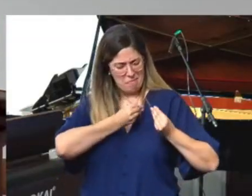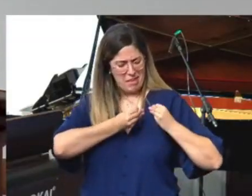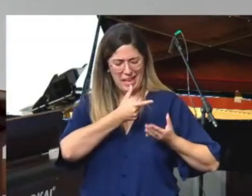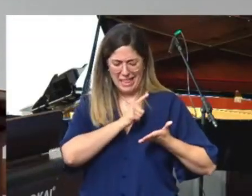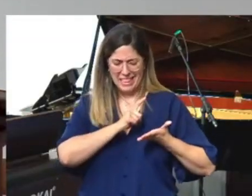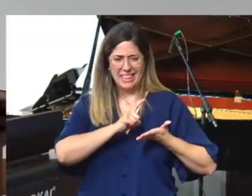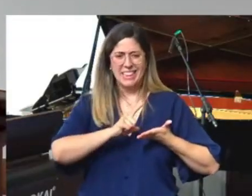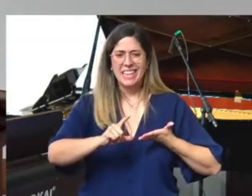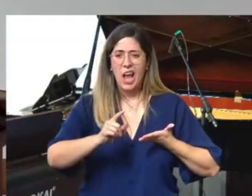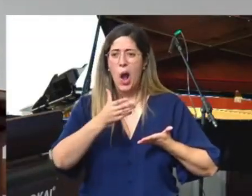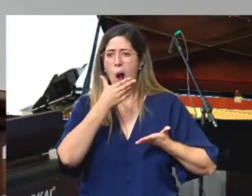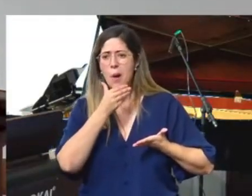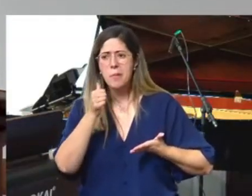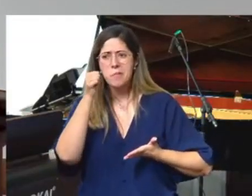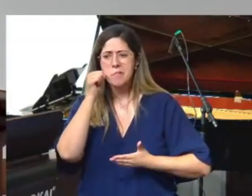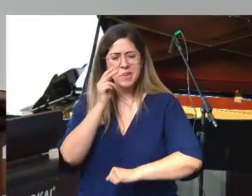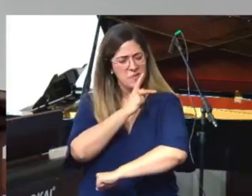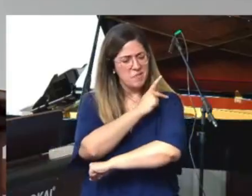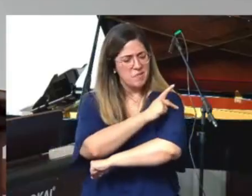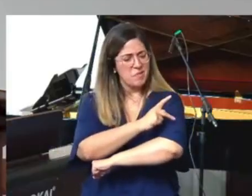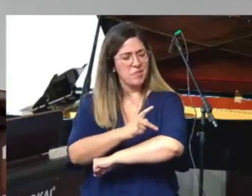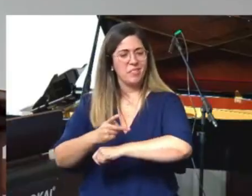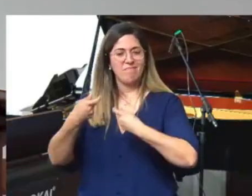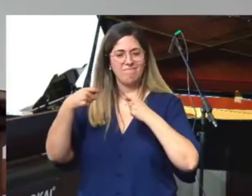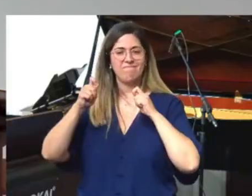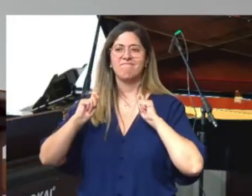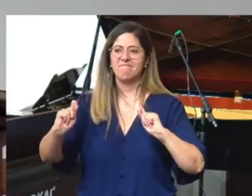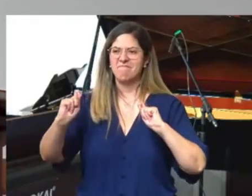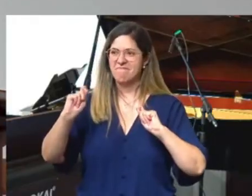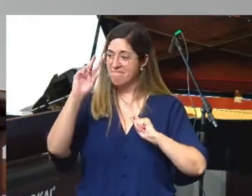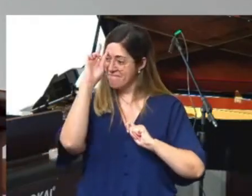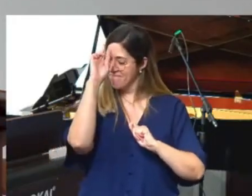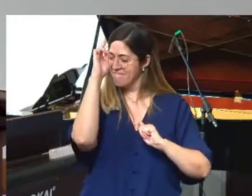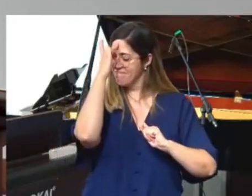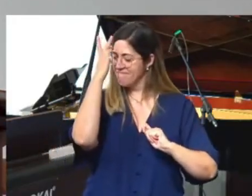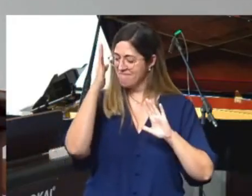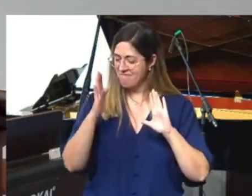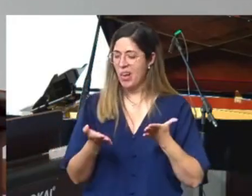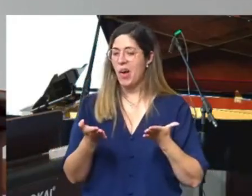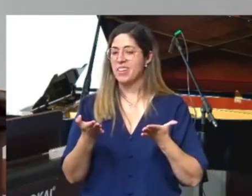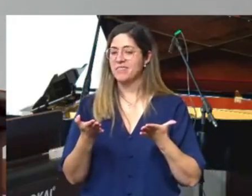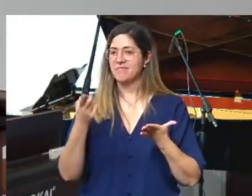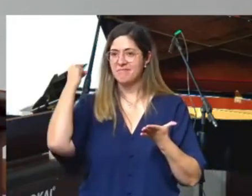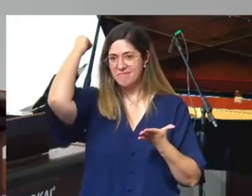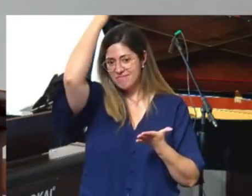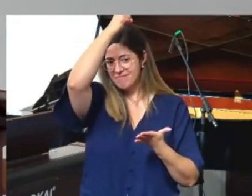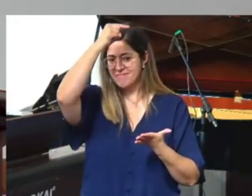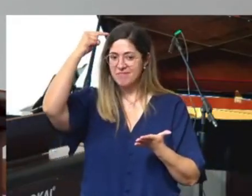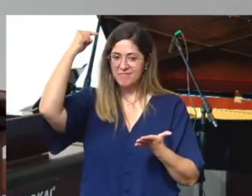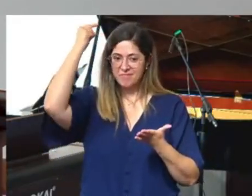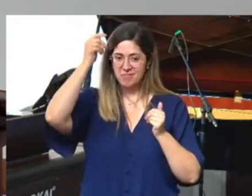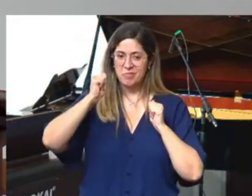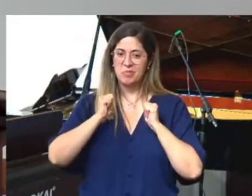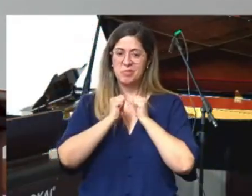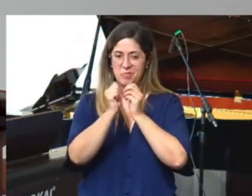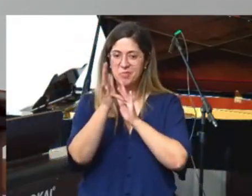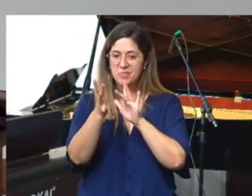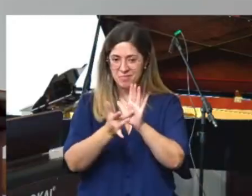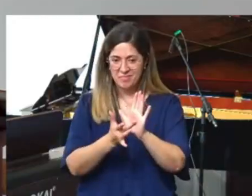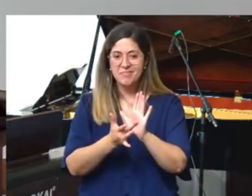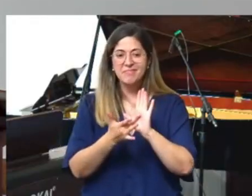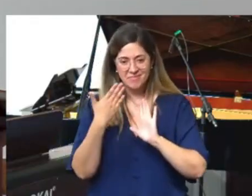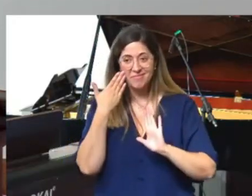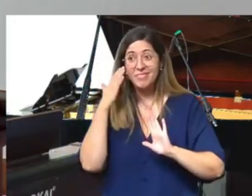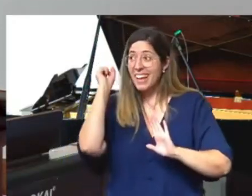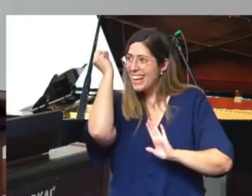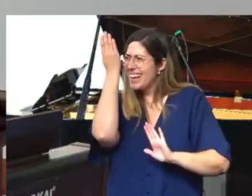que homens e mulheres fossem purificados, transformados, santificados. A